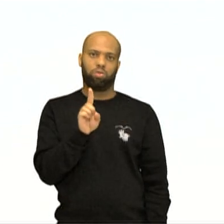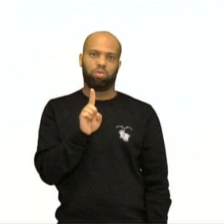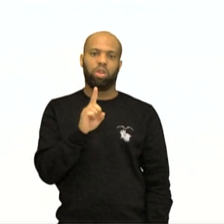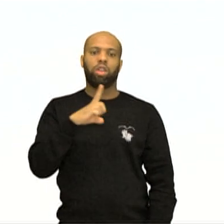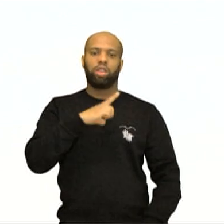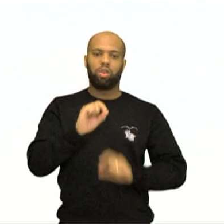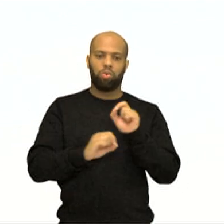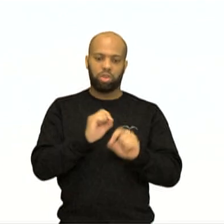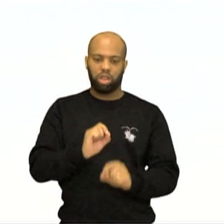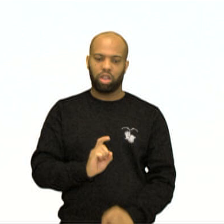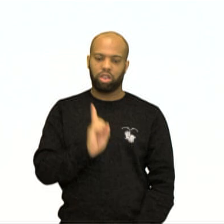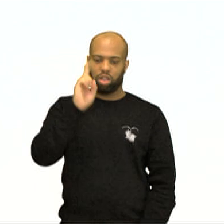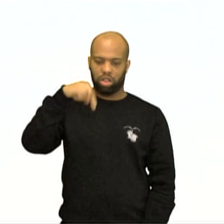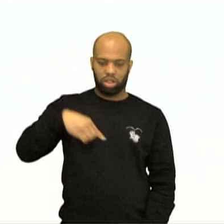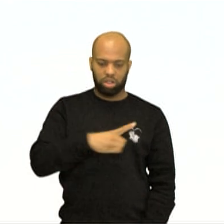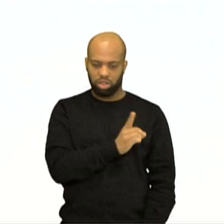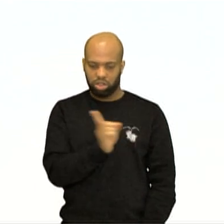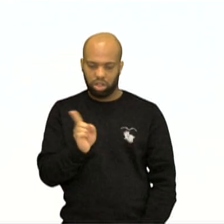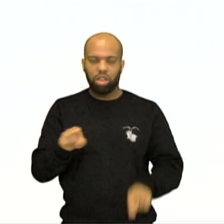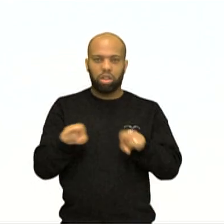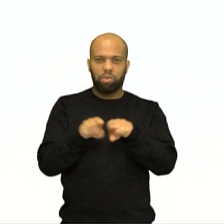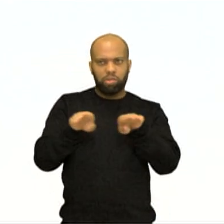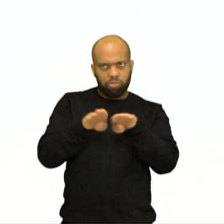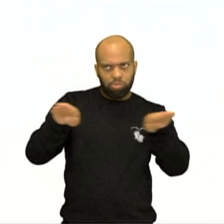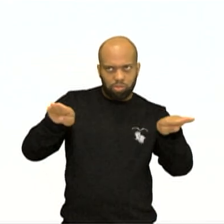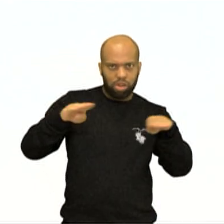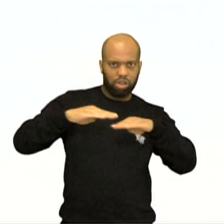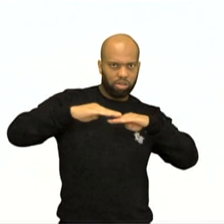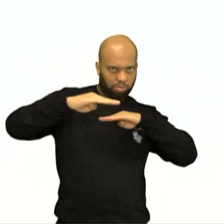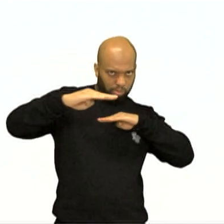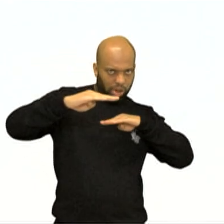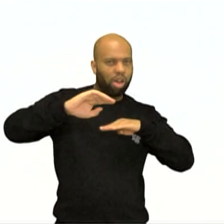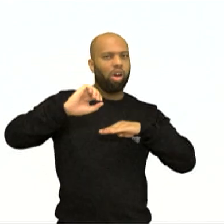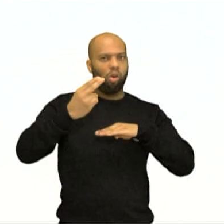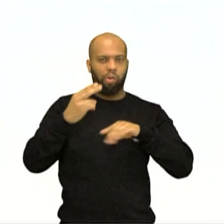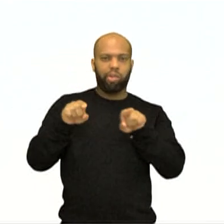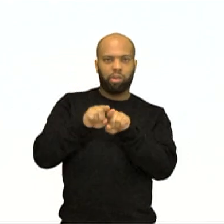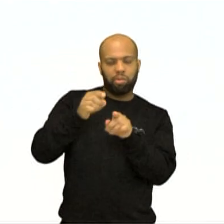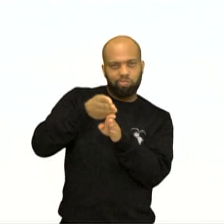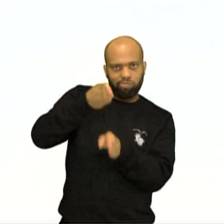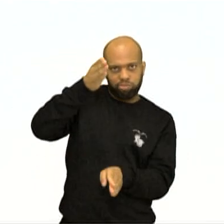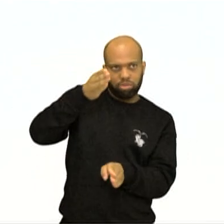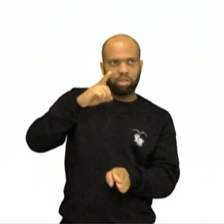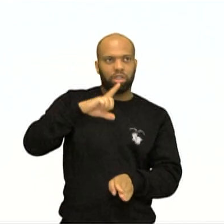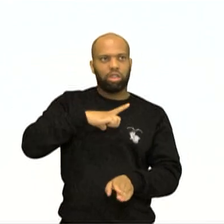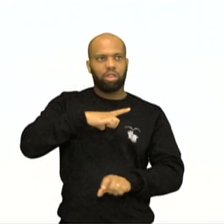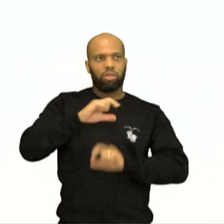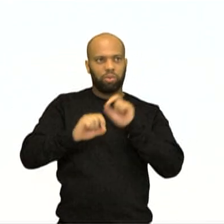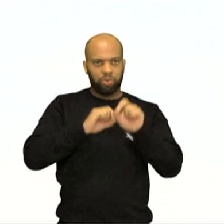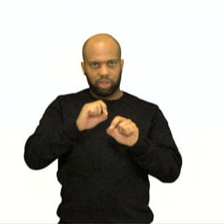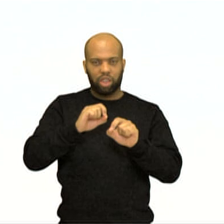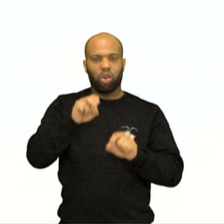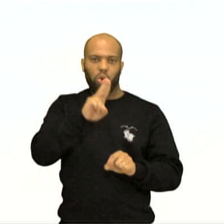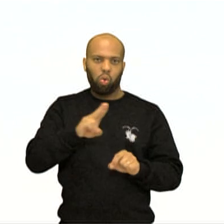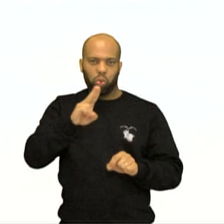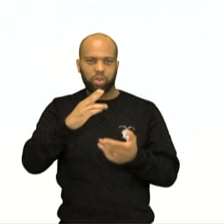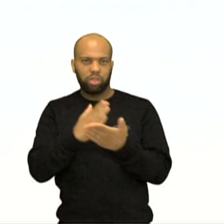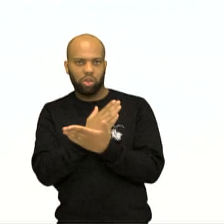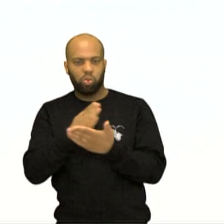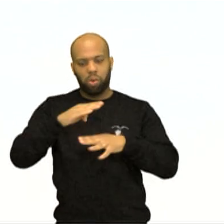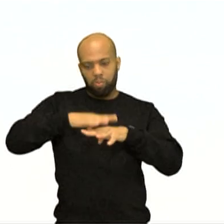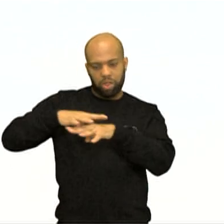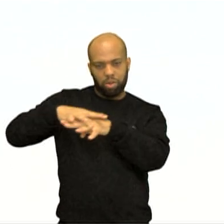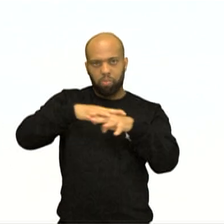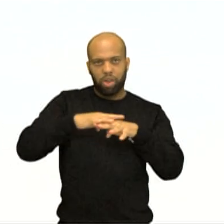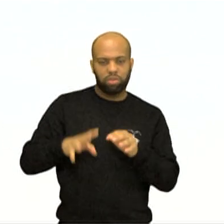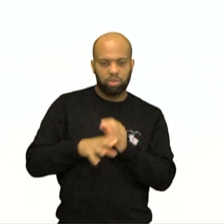e um sentido. E operações vetoriais exigem matemáticas de forma... operações matemáticas, né, exigem